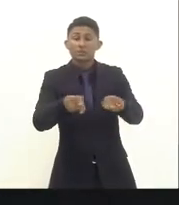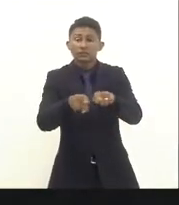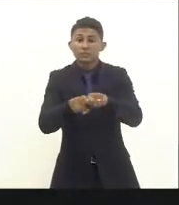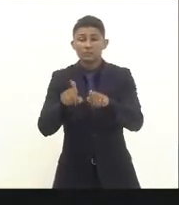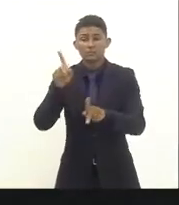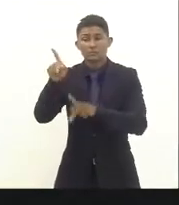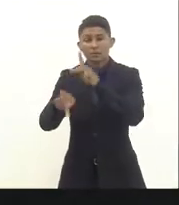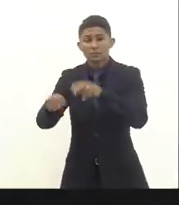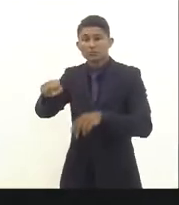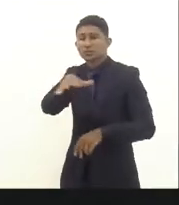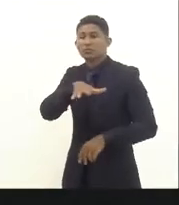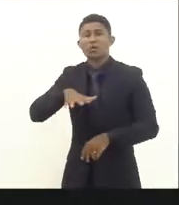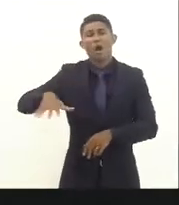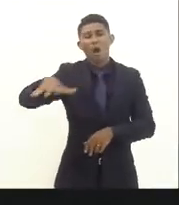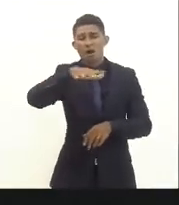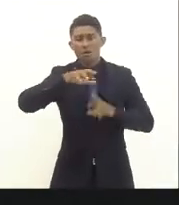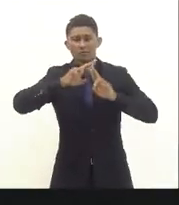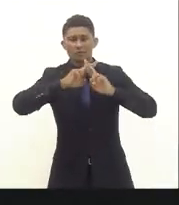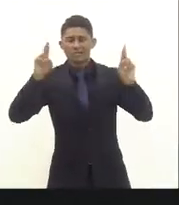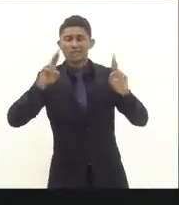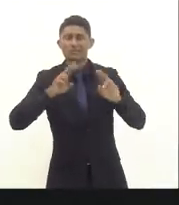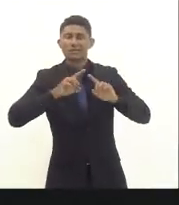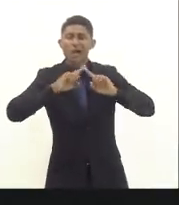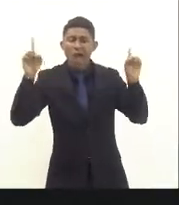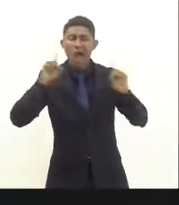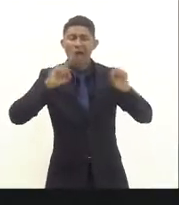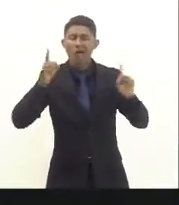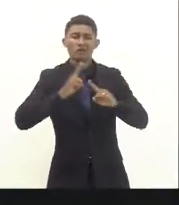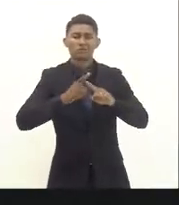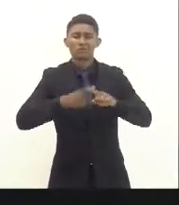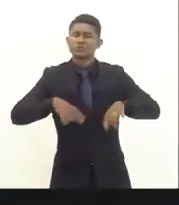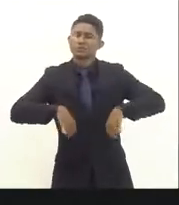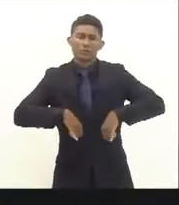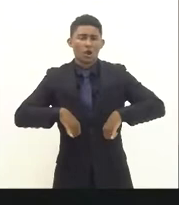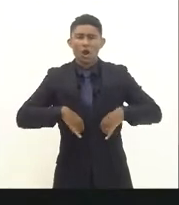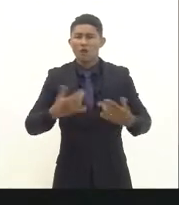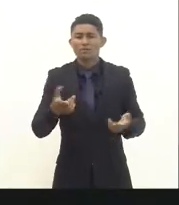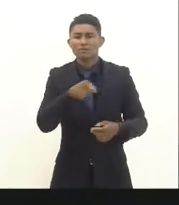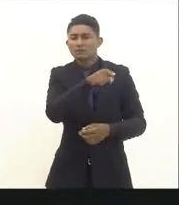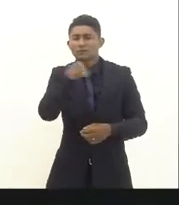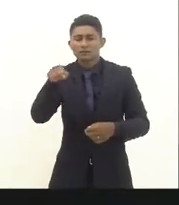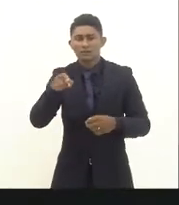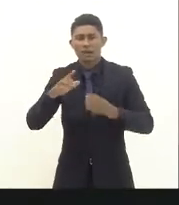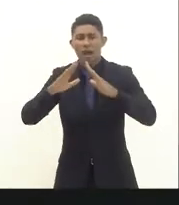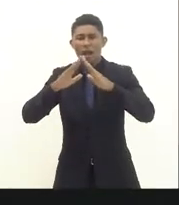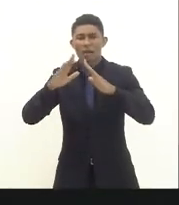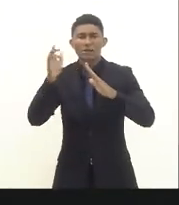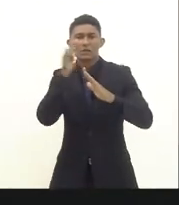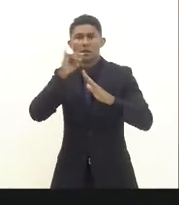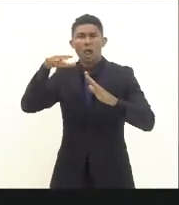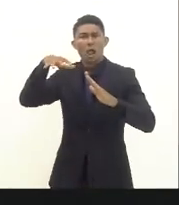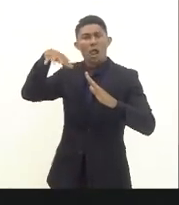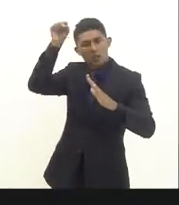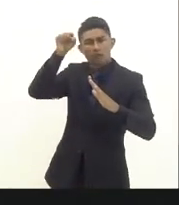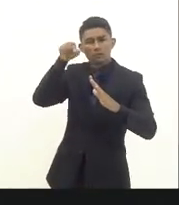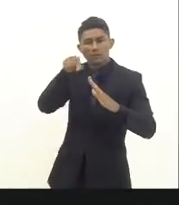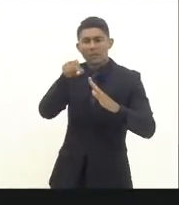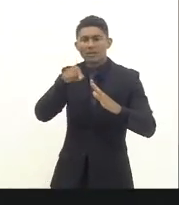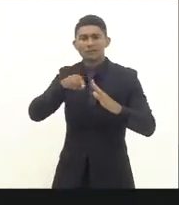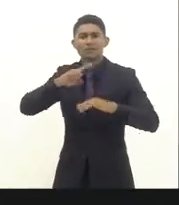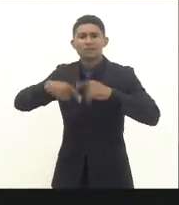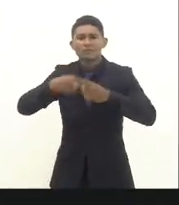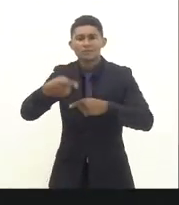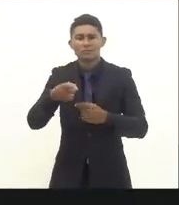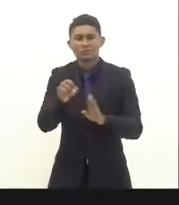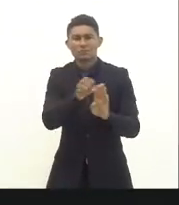a população como todo que sofre muito com a queda de energia que queima os seus aparelhos e nós vencemos isso